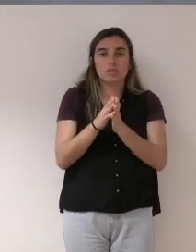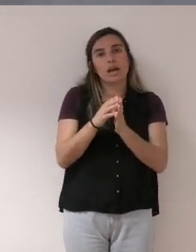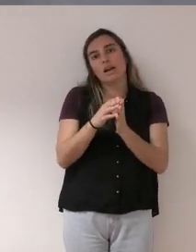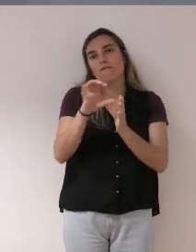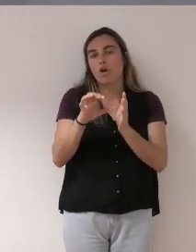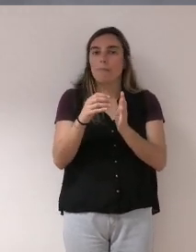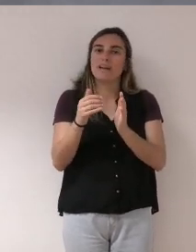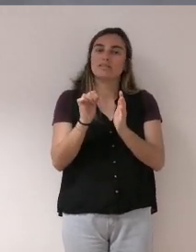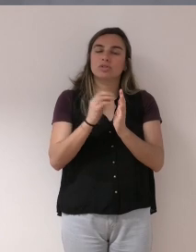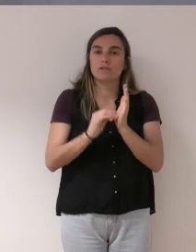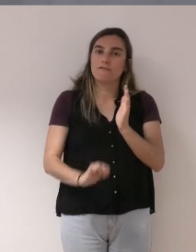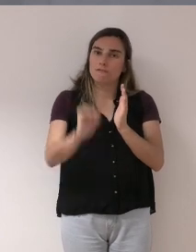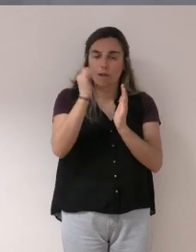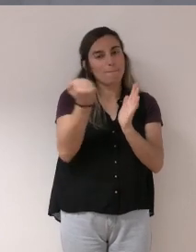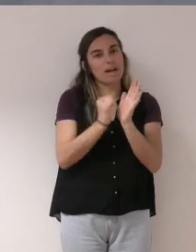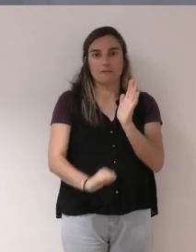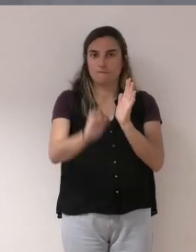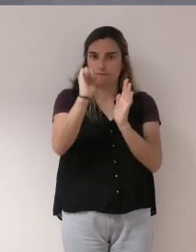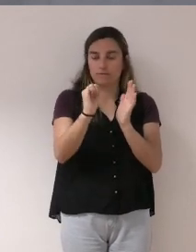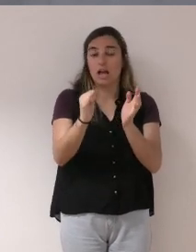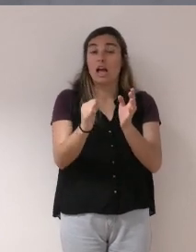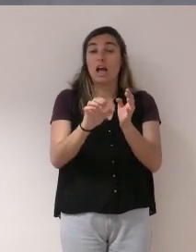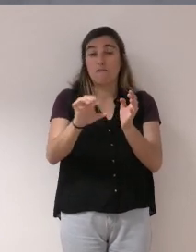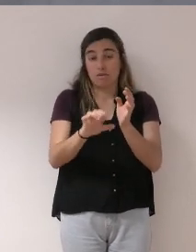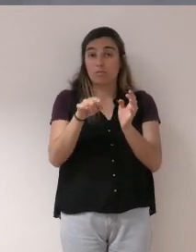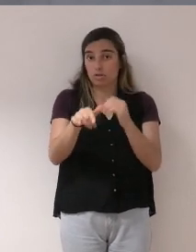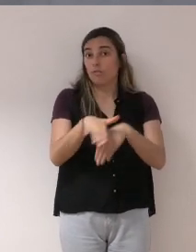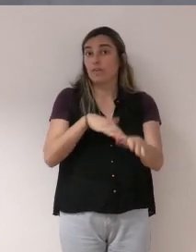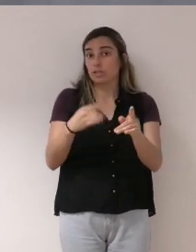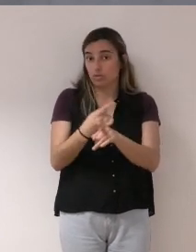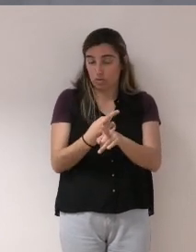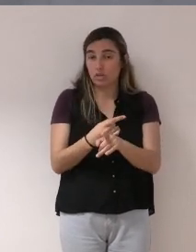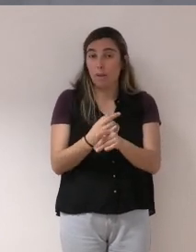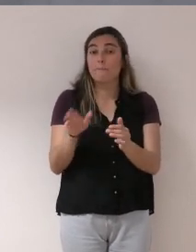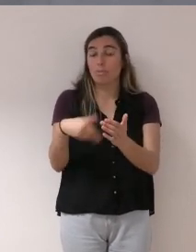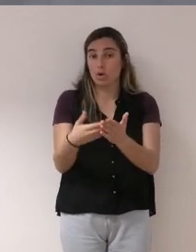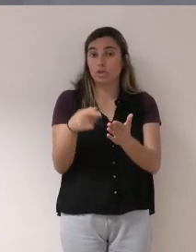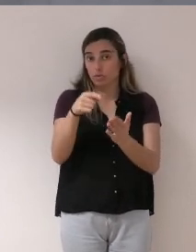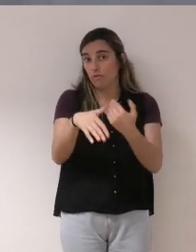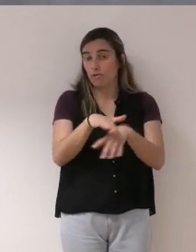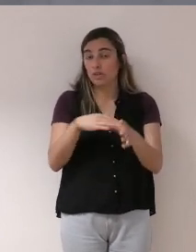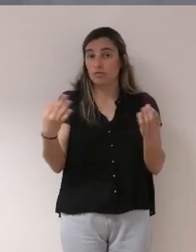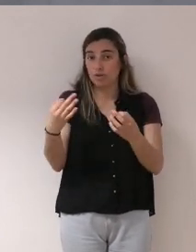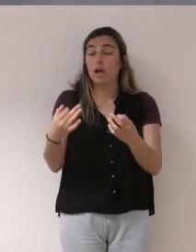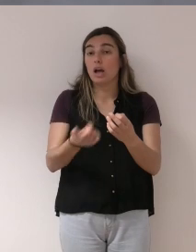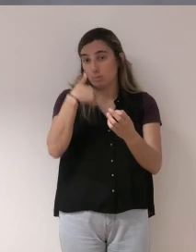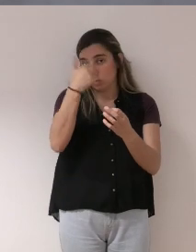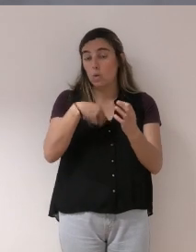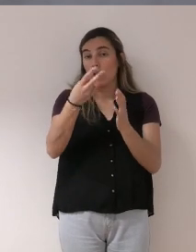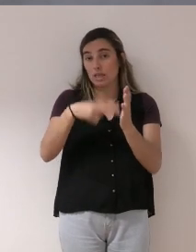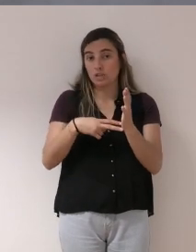assinatura. Não é? Eu acho que isso é que é esse crescendo. E essa proposta que faz, como eu dizia, que a certa altura o leitor sente-se